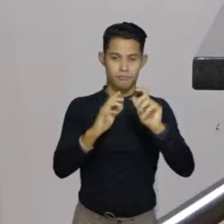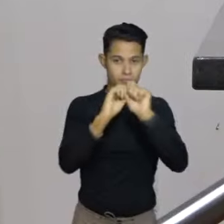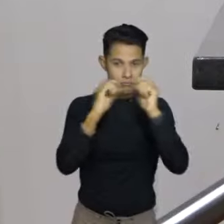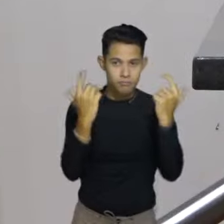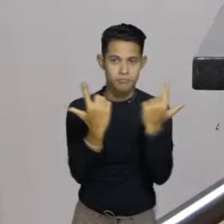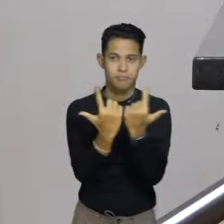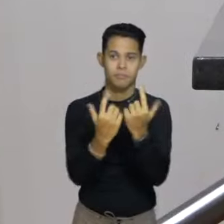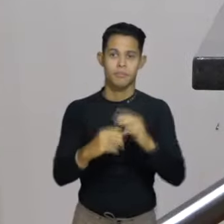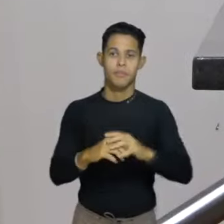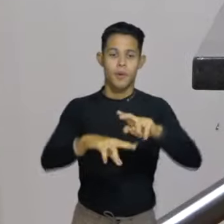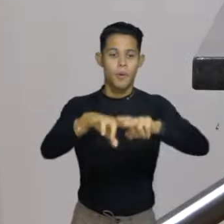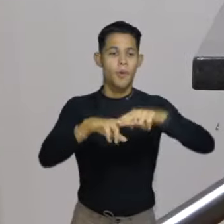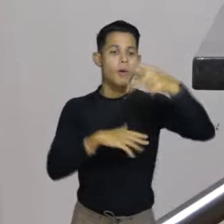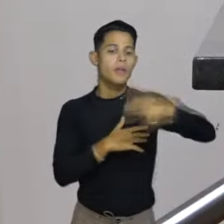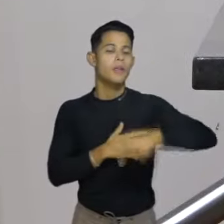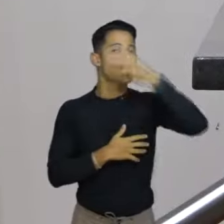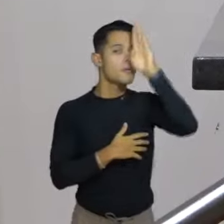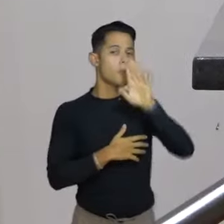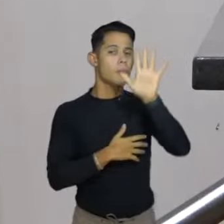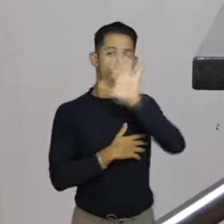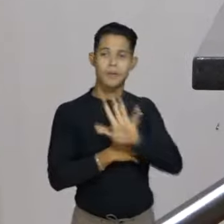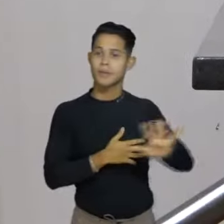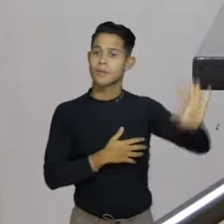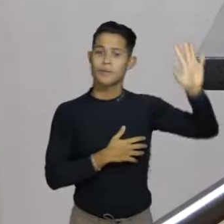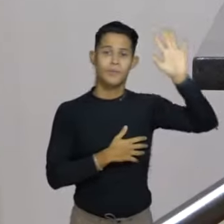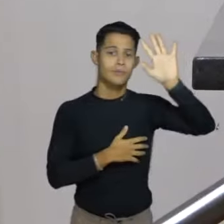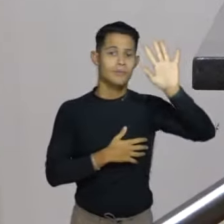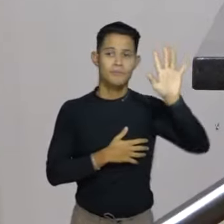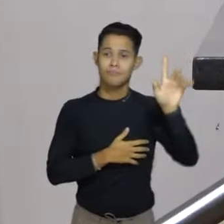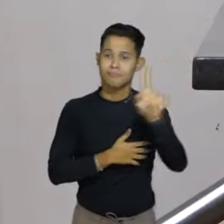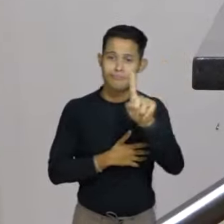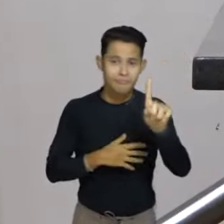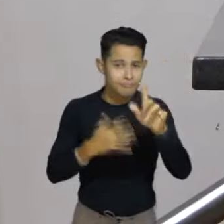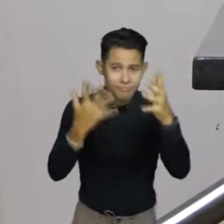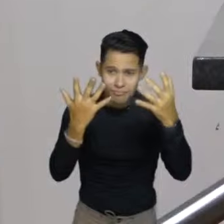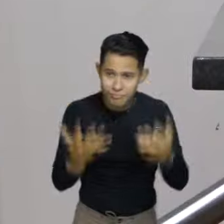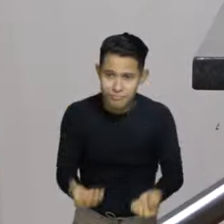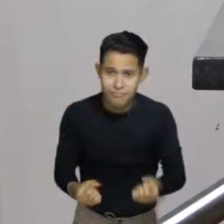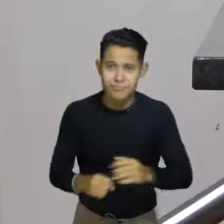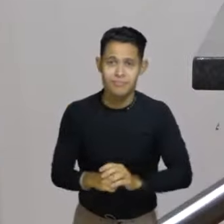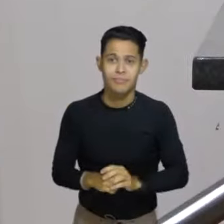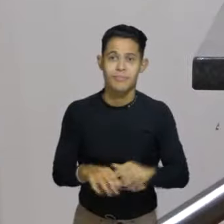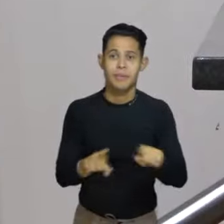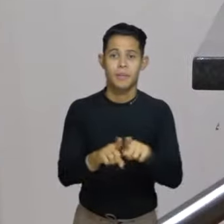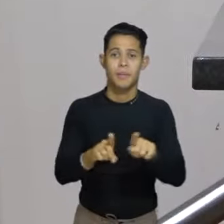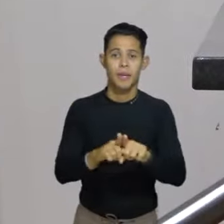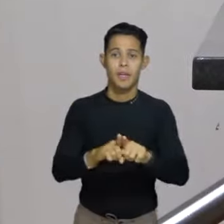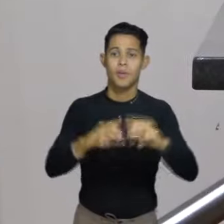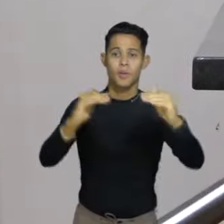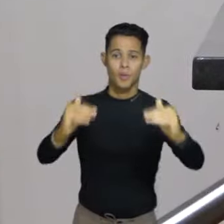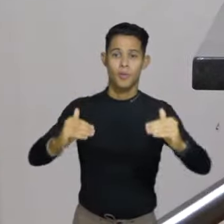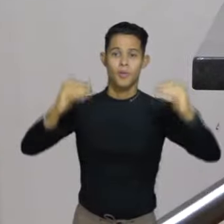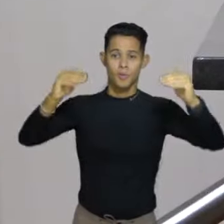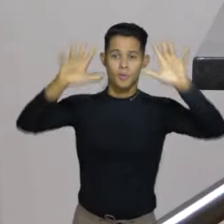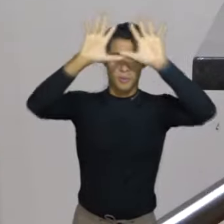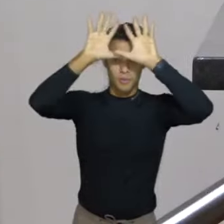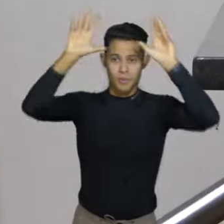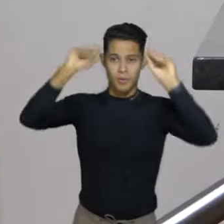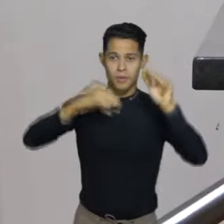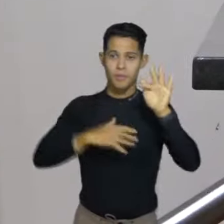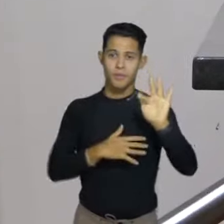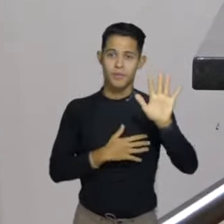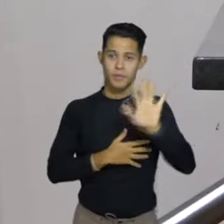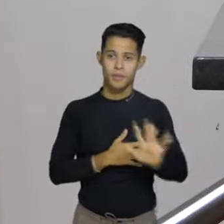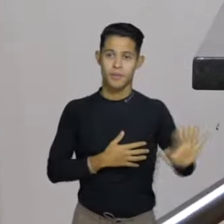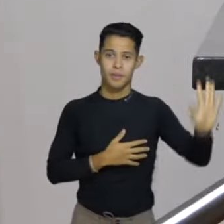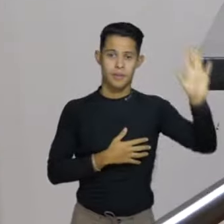acontecer no Brasil não é possível E aí os nossos ministros do Supremo Tribunal Federal a suprema corte que representa